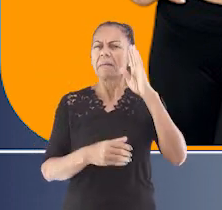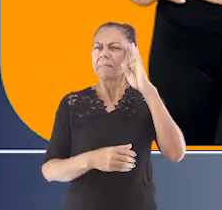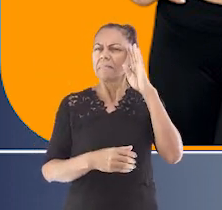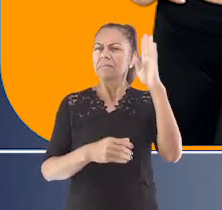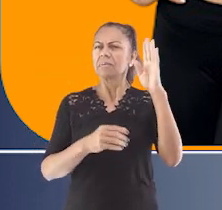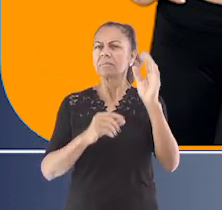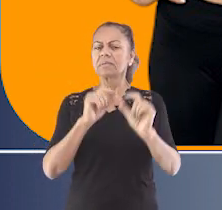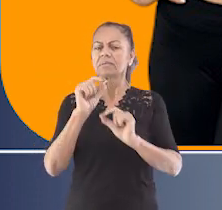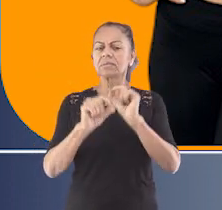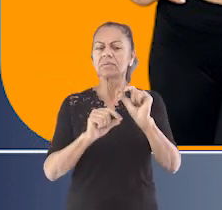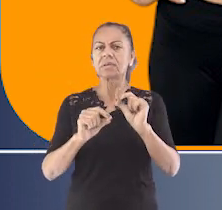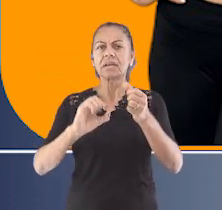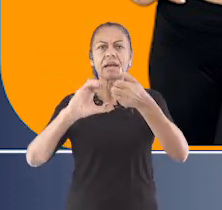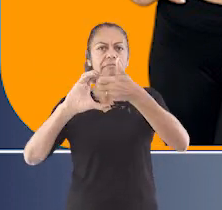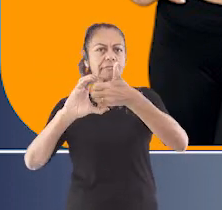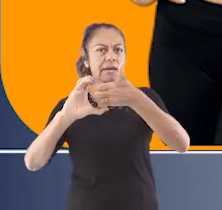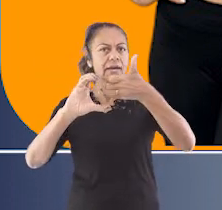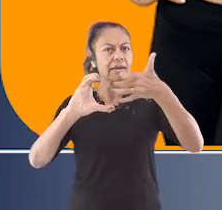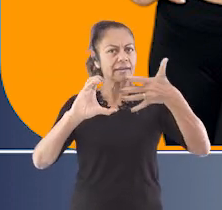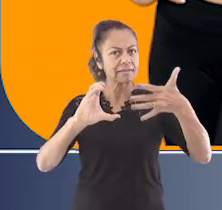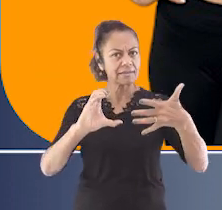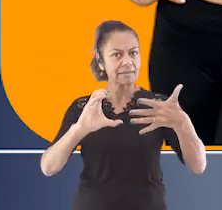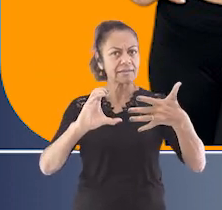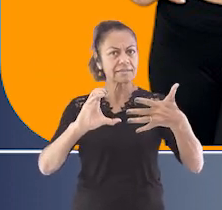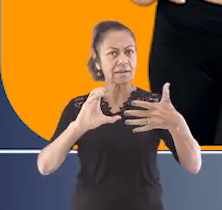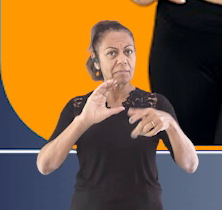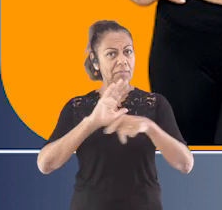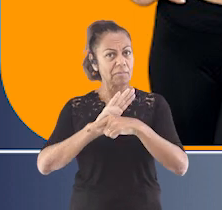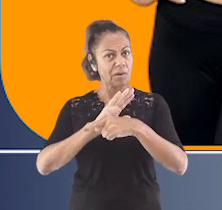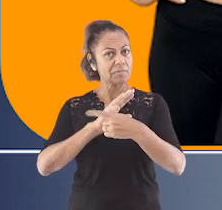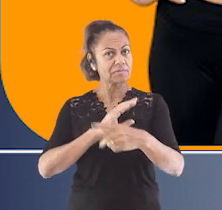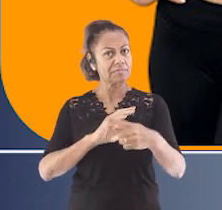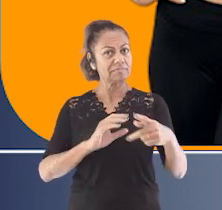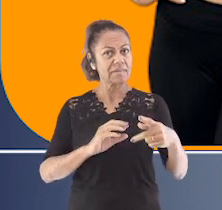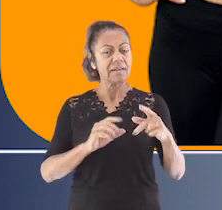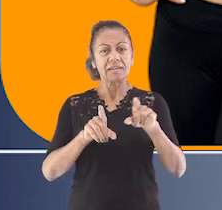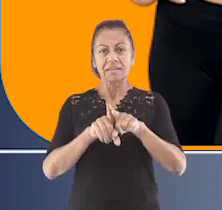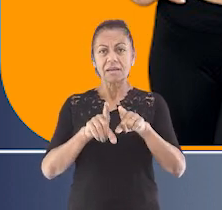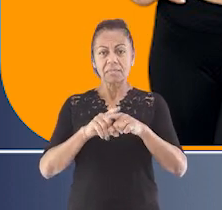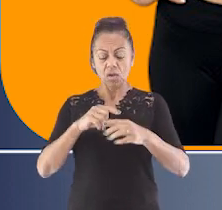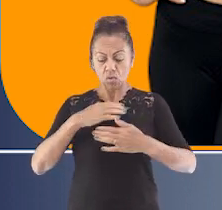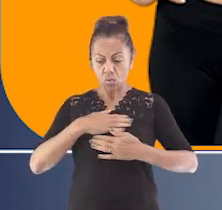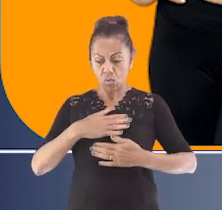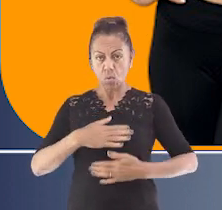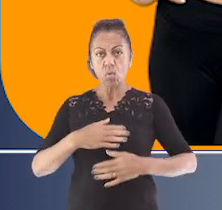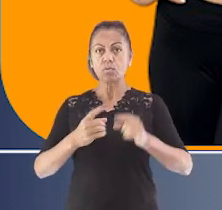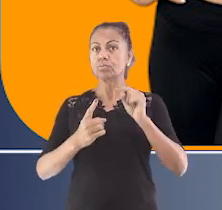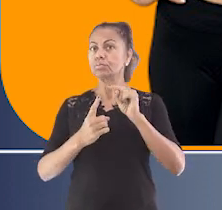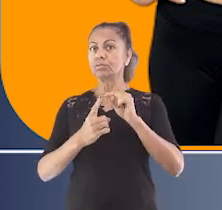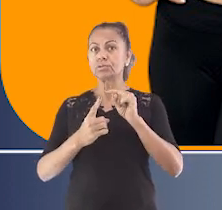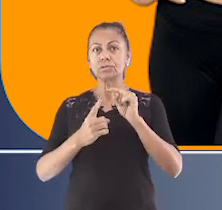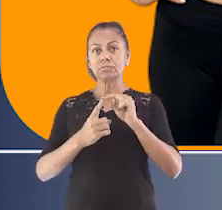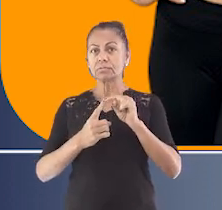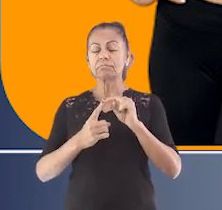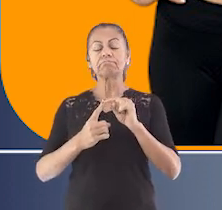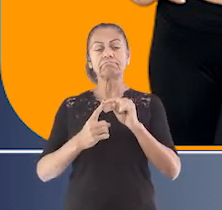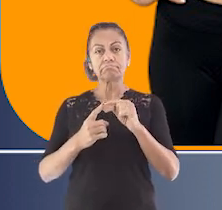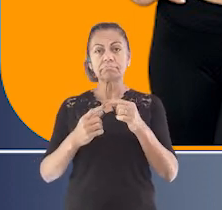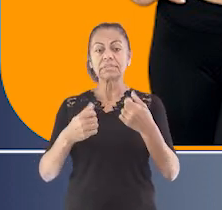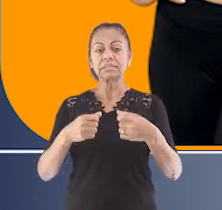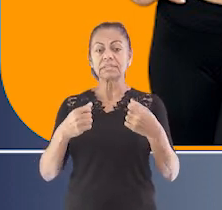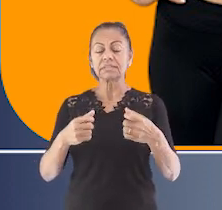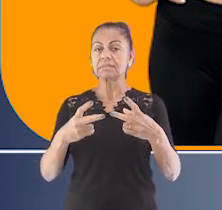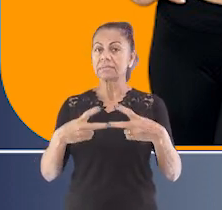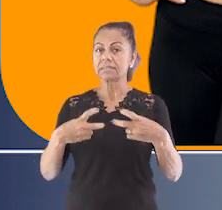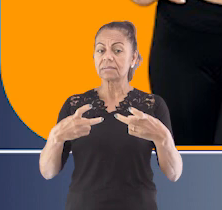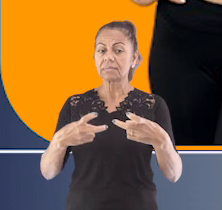disponibilidade e tempo para realizar determinada atividade física e, principalmente,